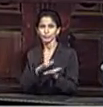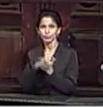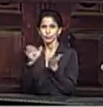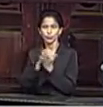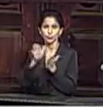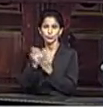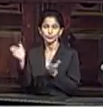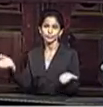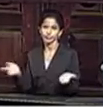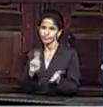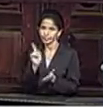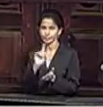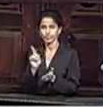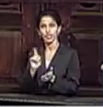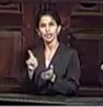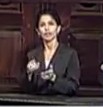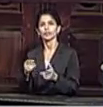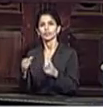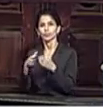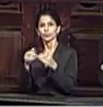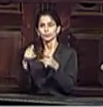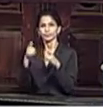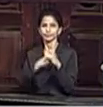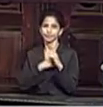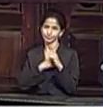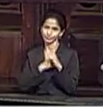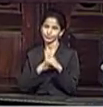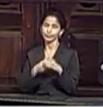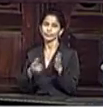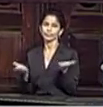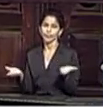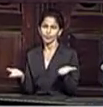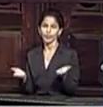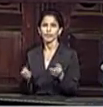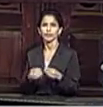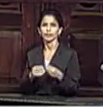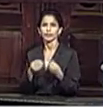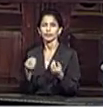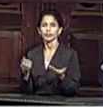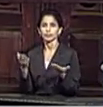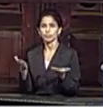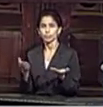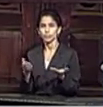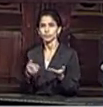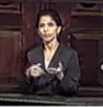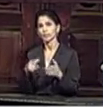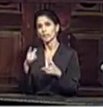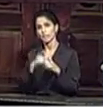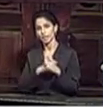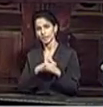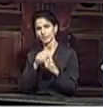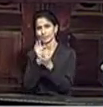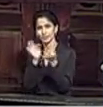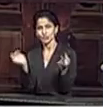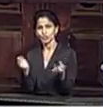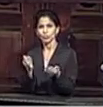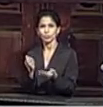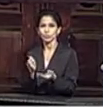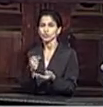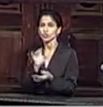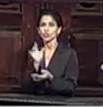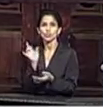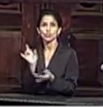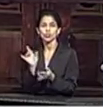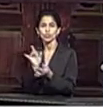seguinte chegam os recursos do empréstimo. E ora, desde quando que o empréstimo pura e simplesmente resolve alguma